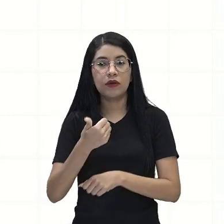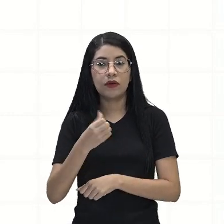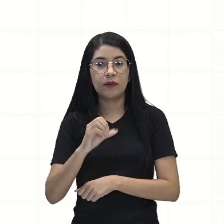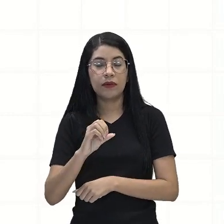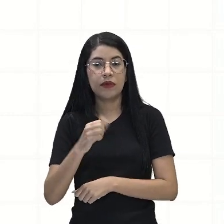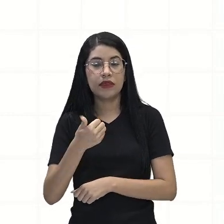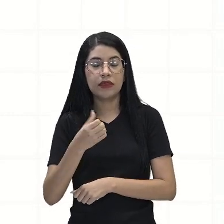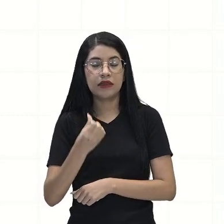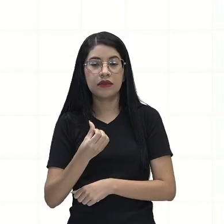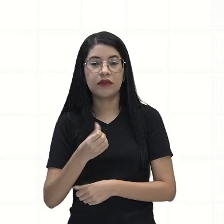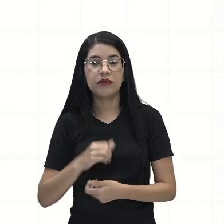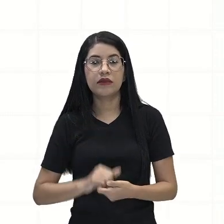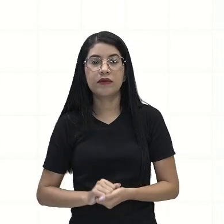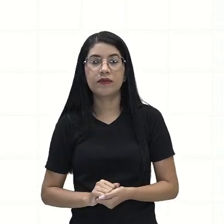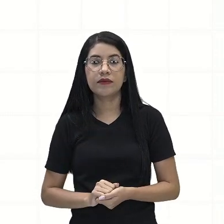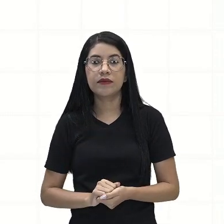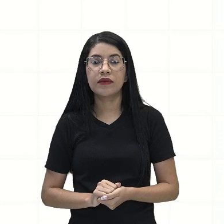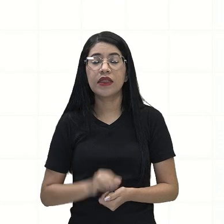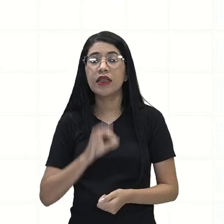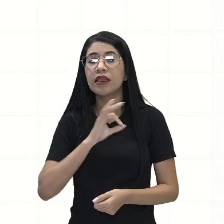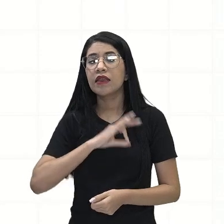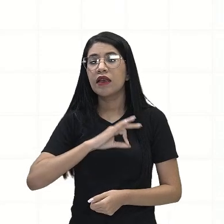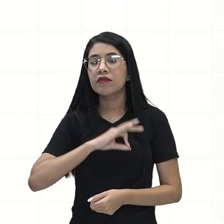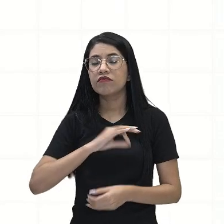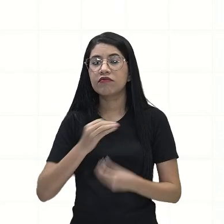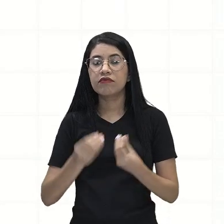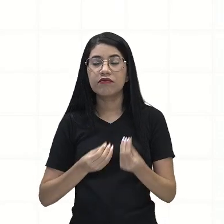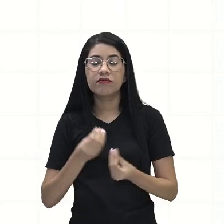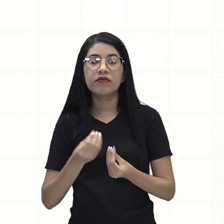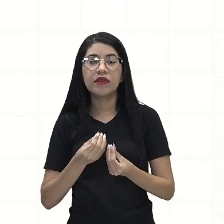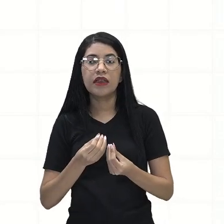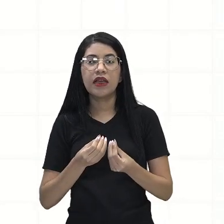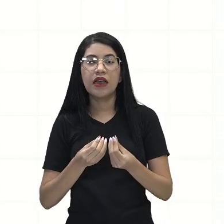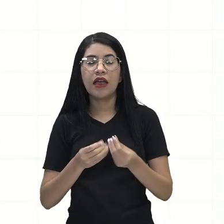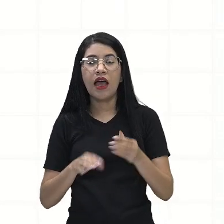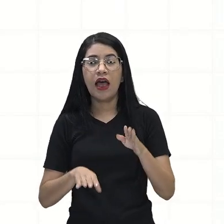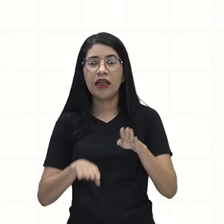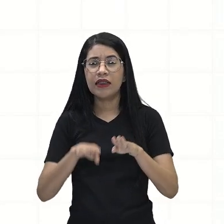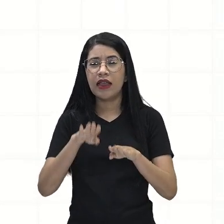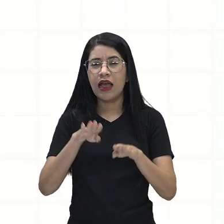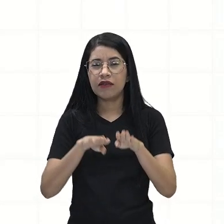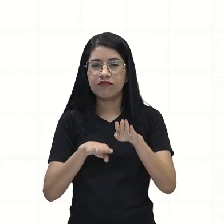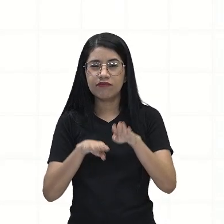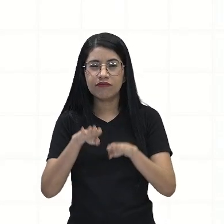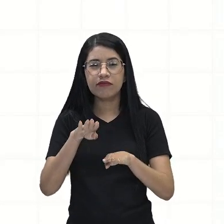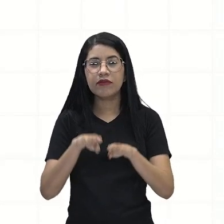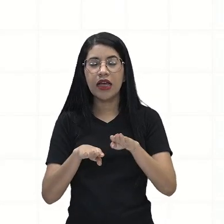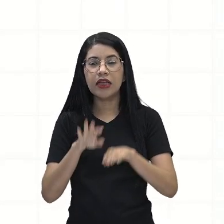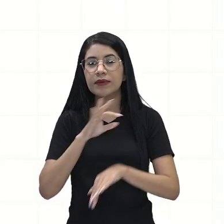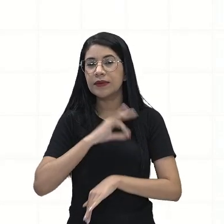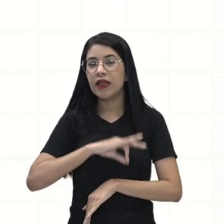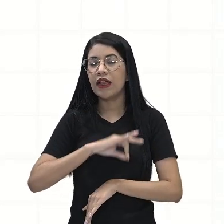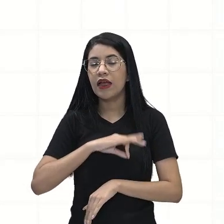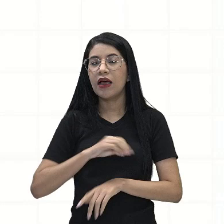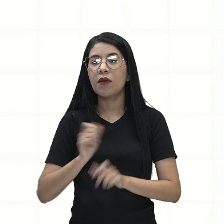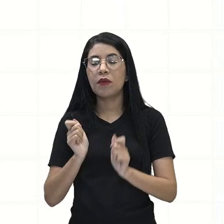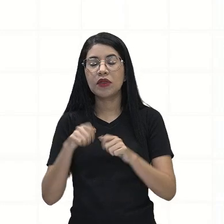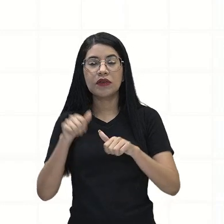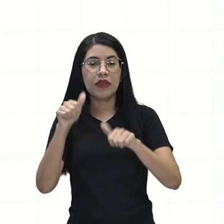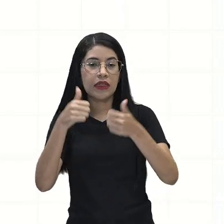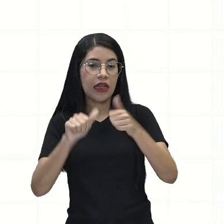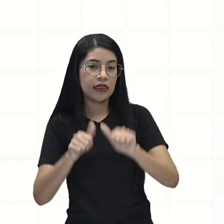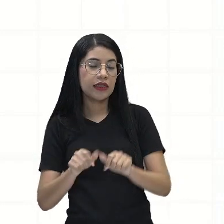2016, certo? Falando em renda, chegamos à desigualdade de renda, né? Onde a gente também pode fazer essa análise a